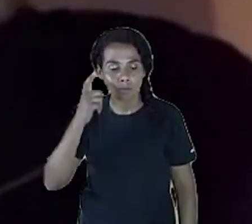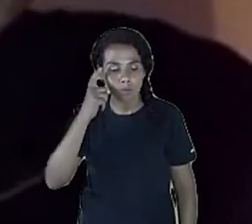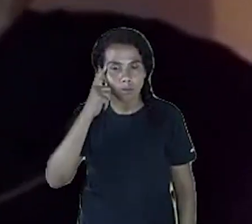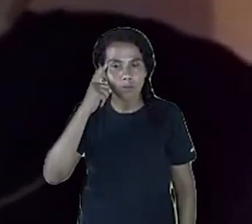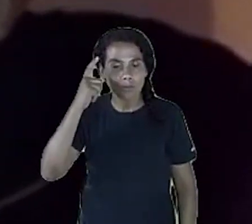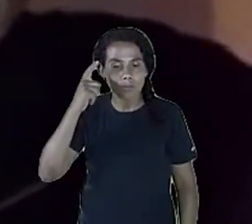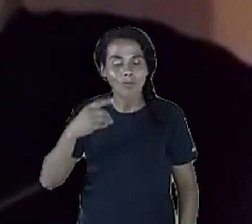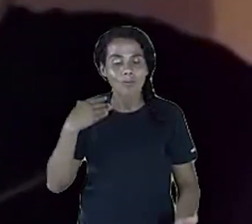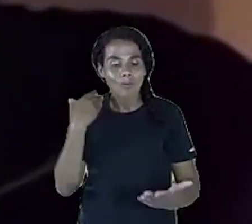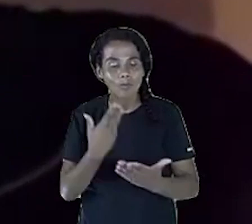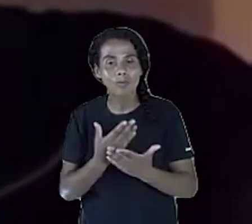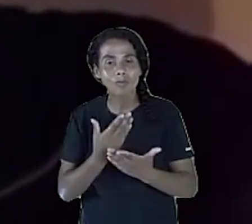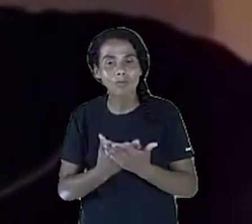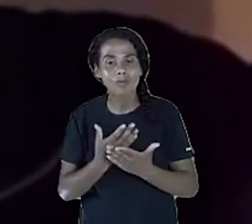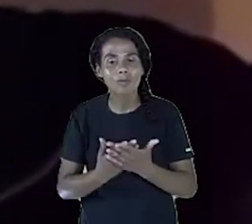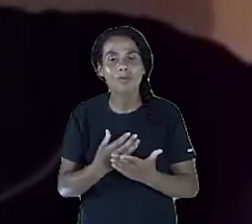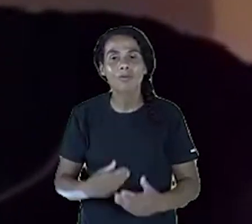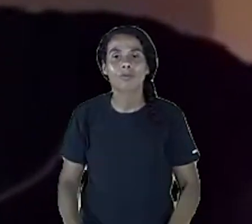fui passando